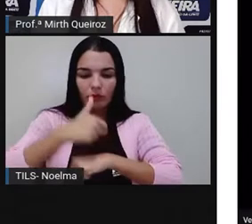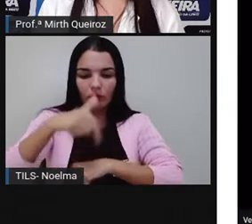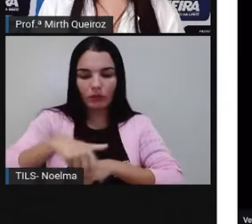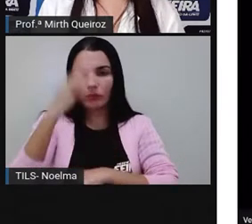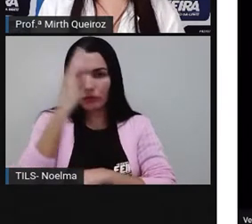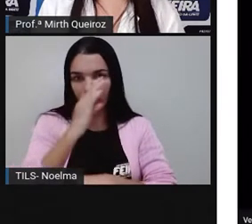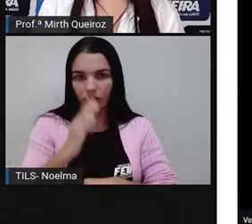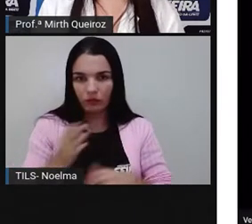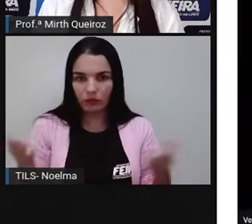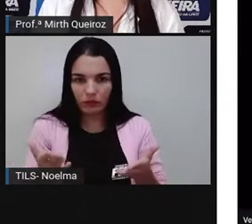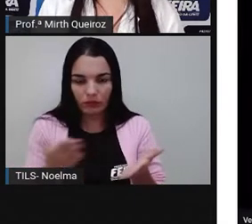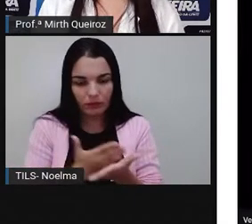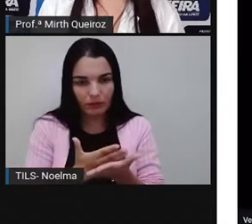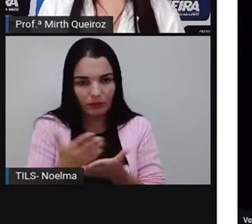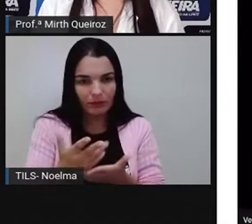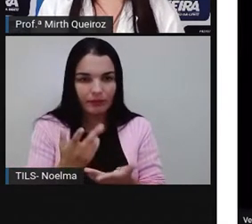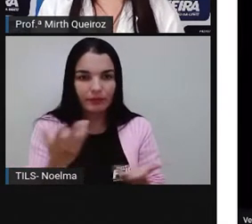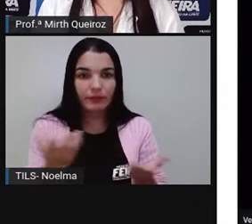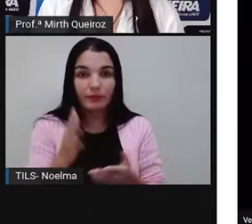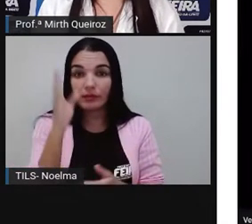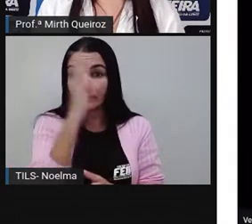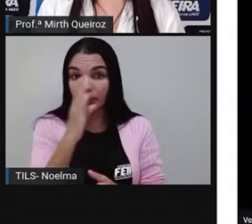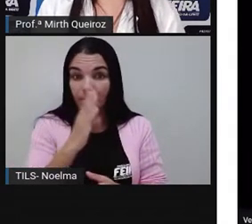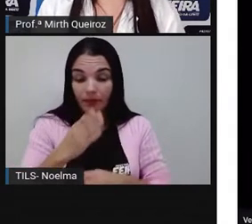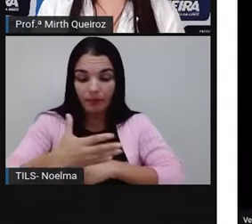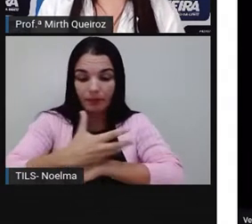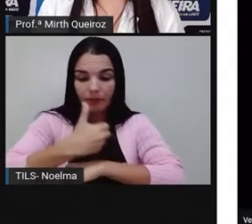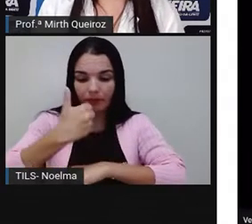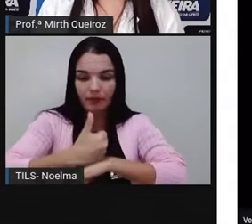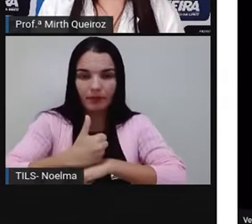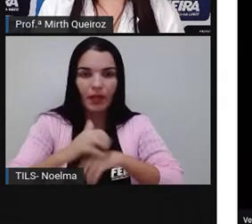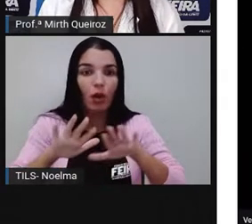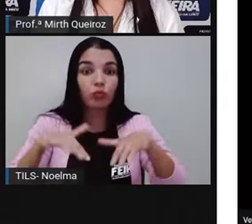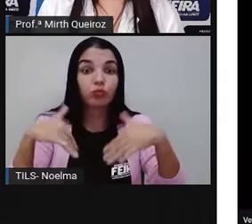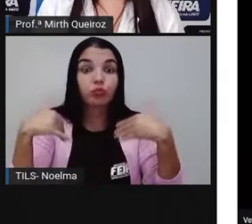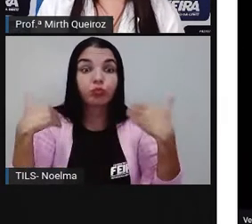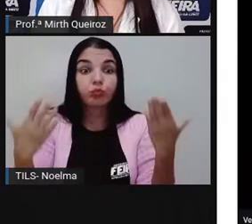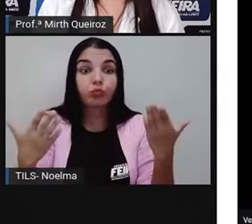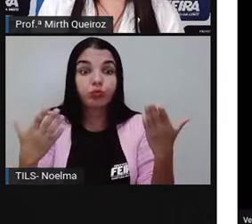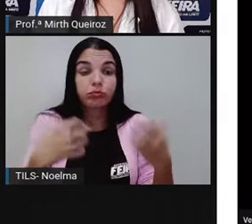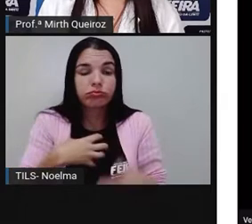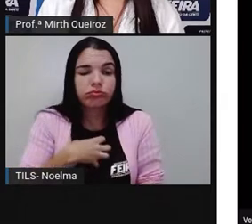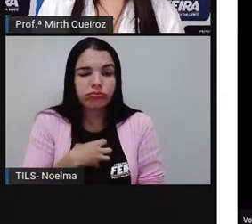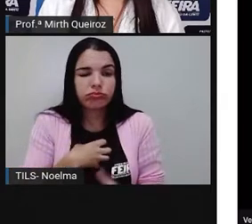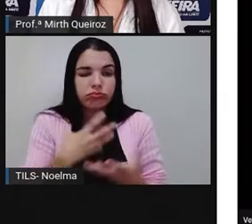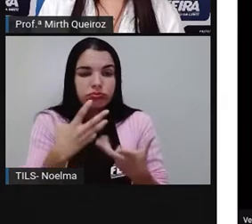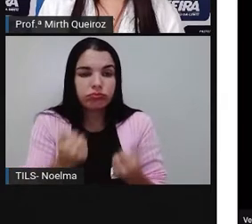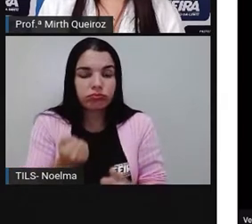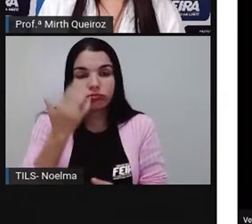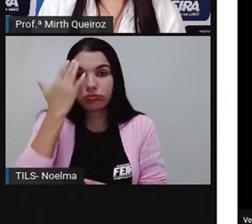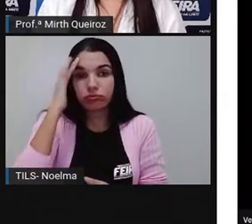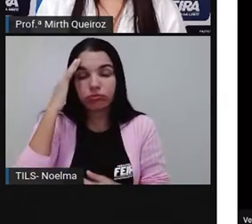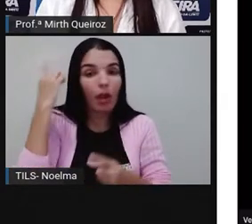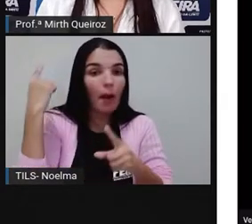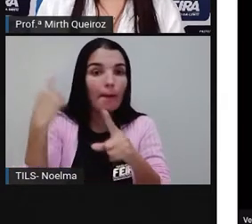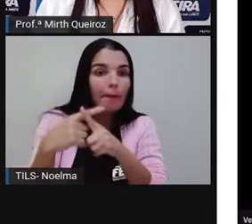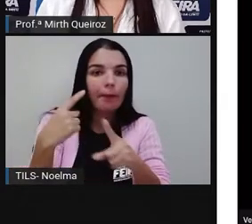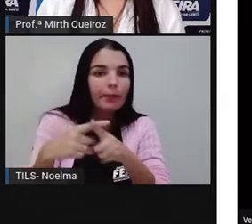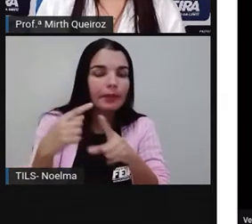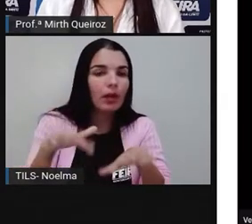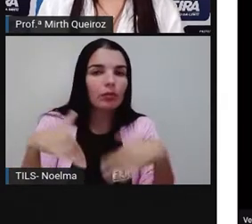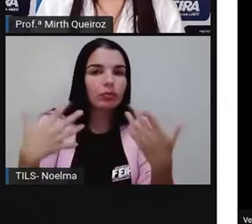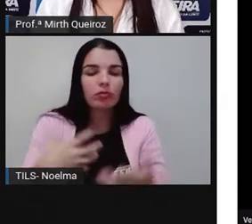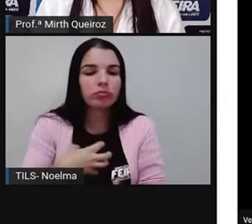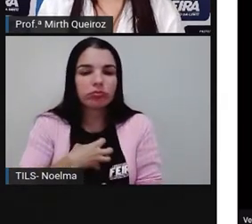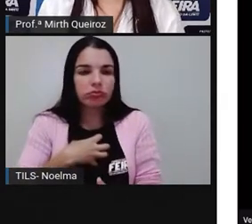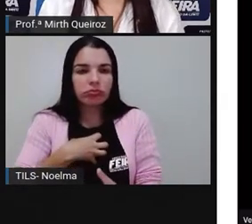E para a gente começar, Brasil-colônia, qual o sentido da colonização? Vamos entender o porquê, qual sentido